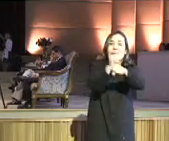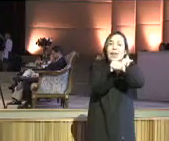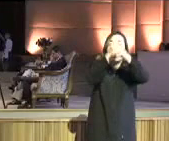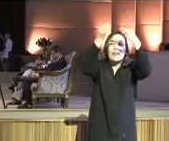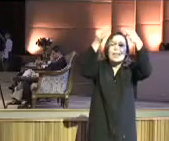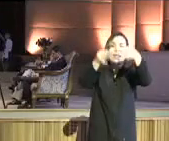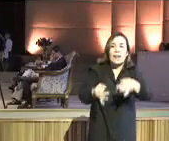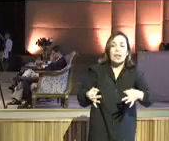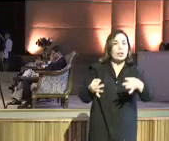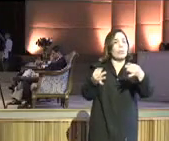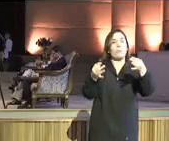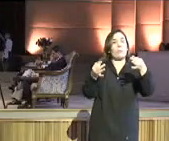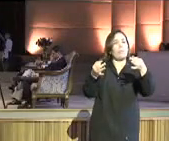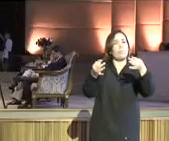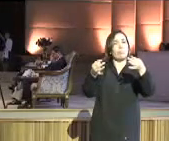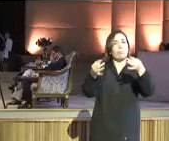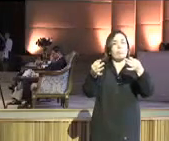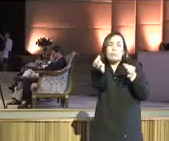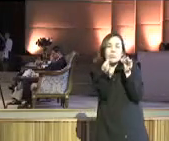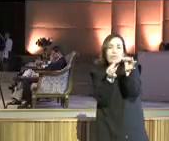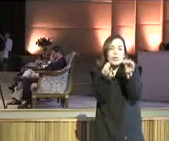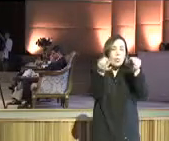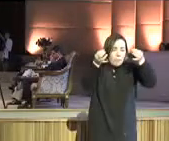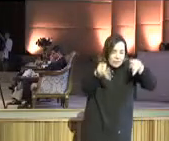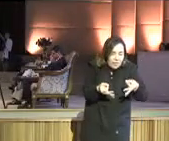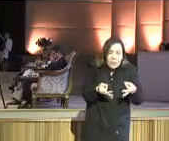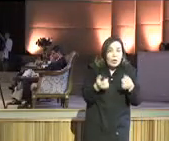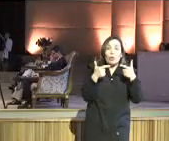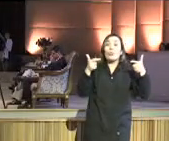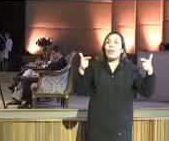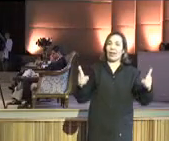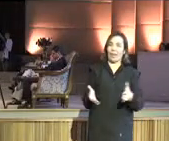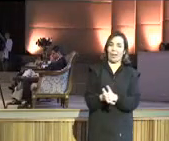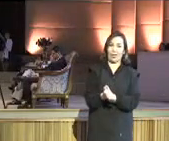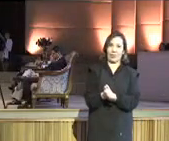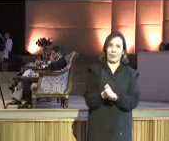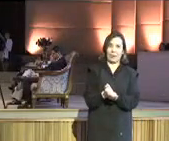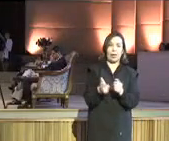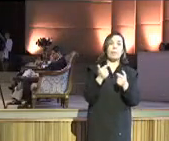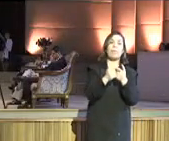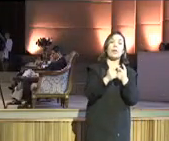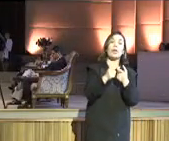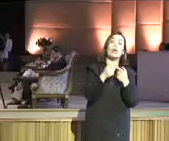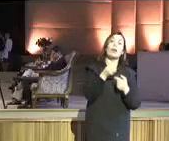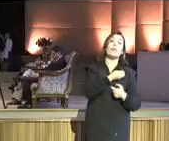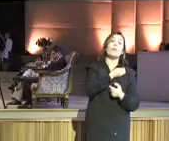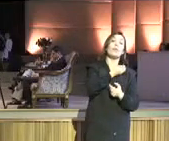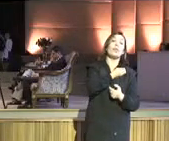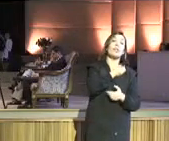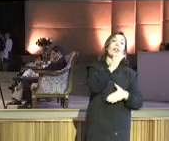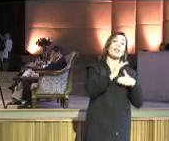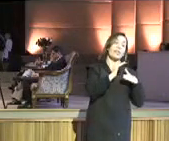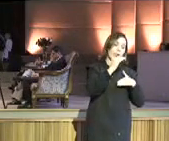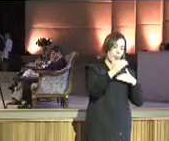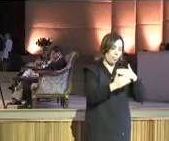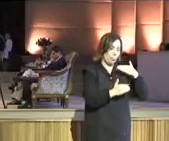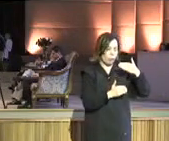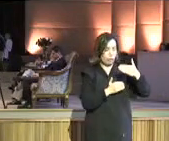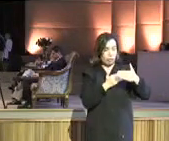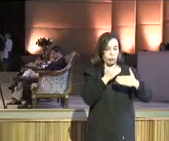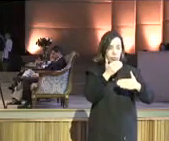para enfrentar a vida. Nossa vida precisa de uma perspectiva